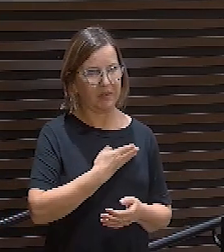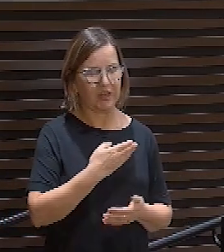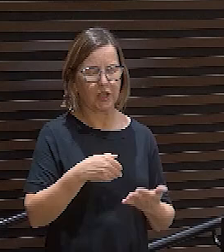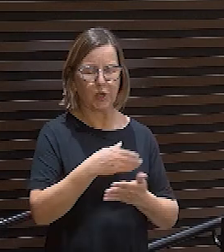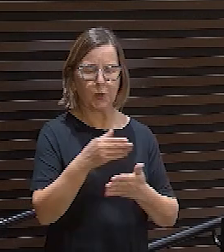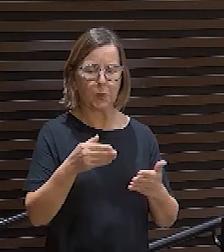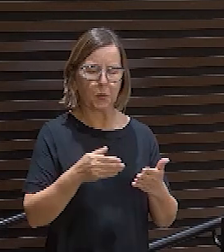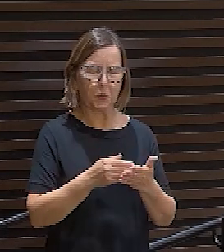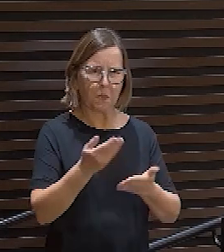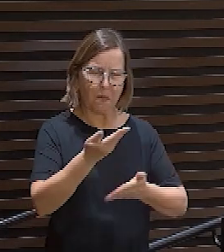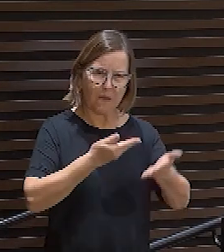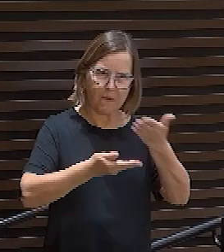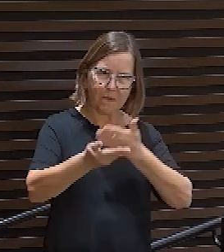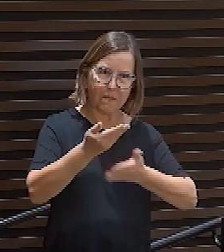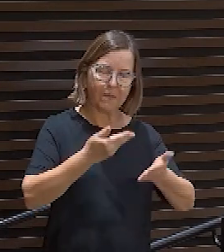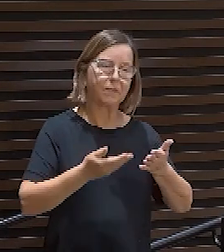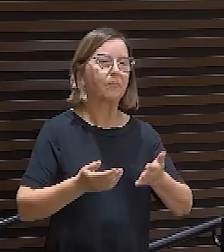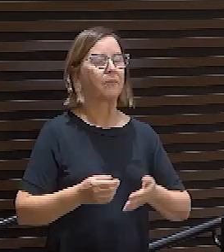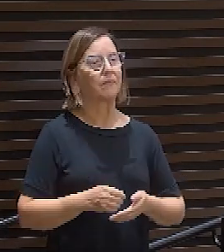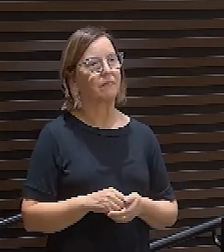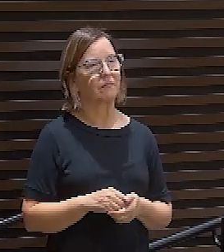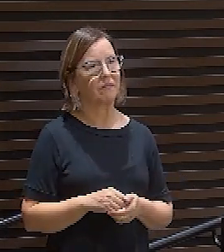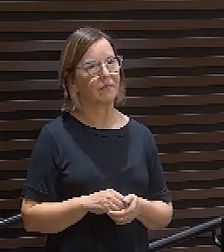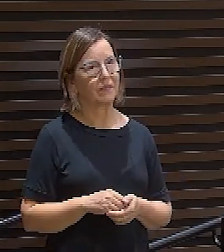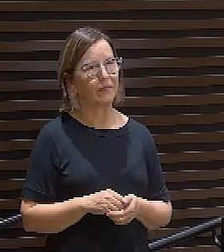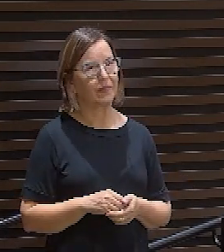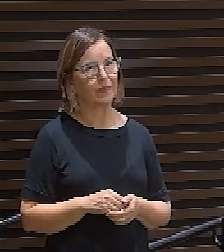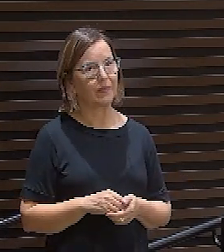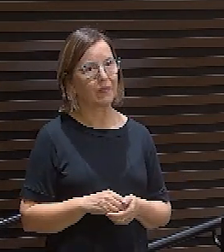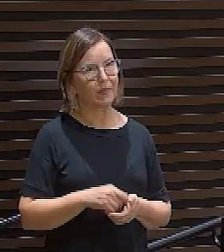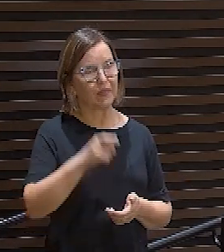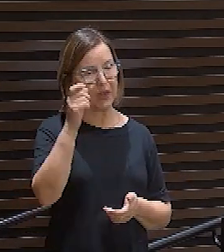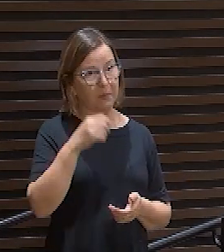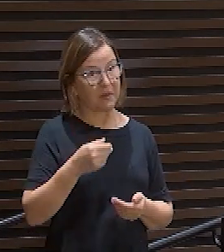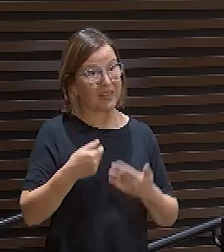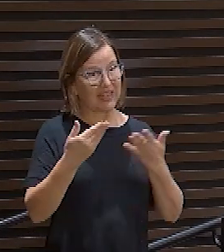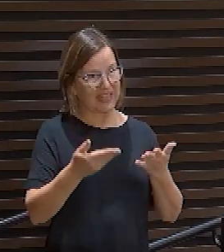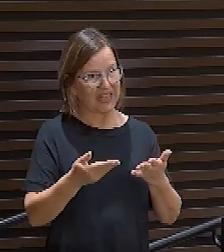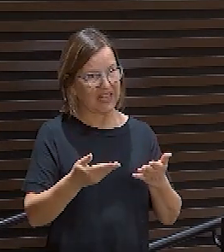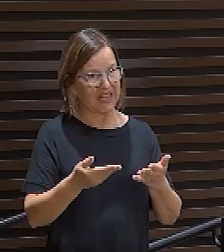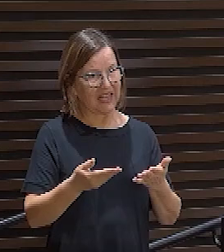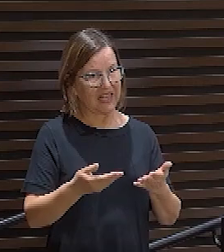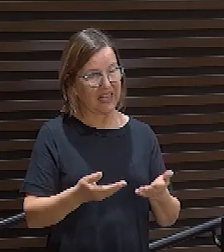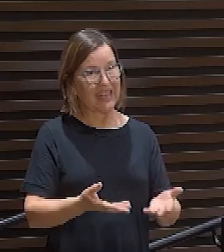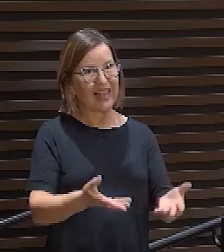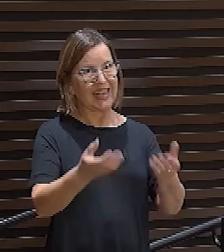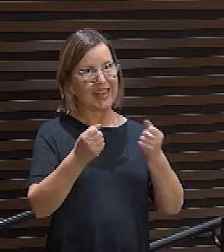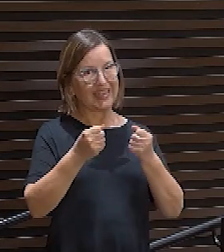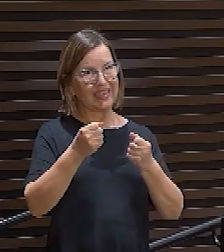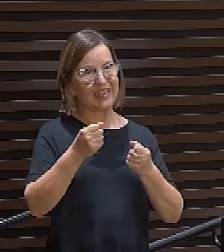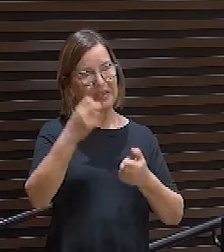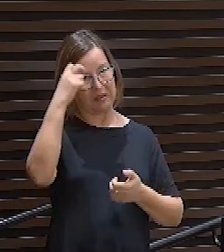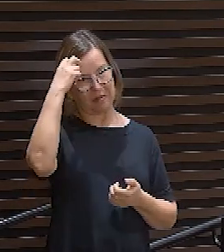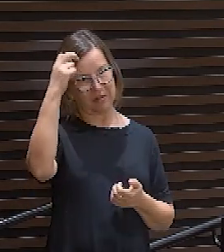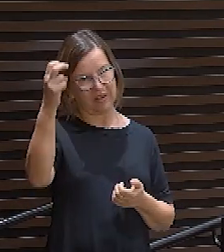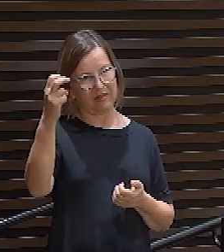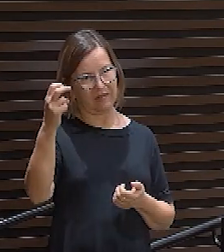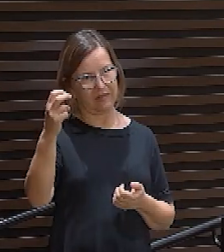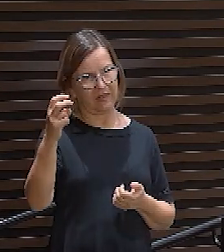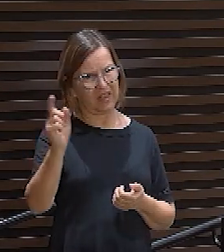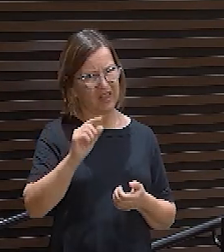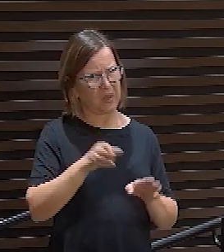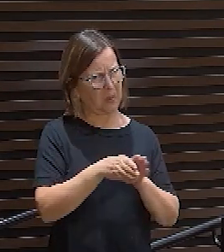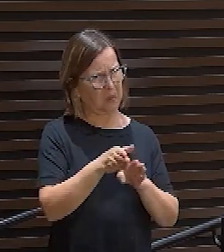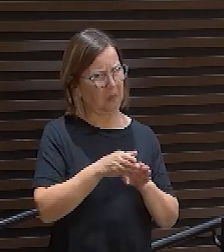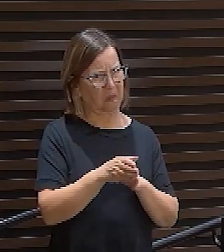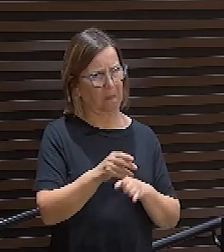compartilhados. Dá-se e recebe-se sabedoria. Nada de conselhos banais. E